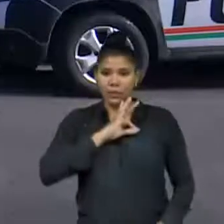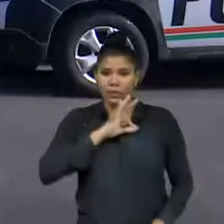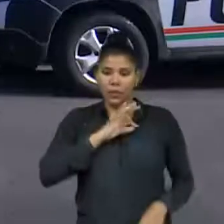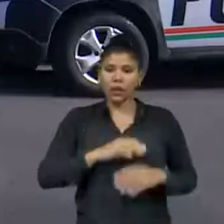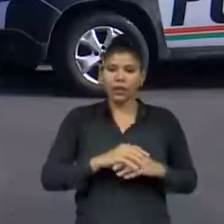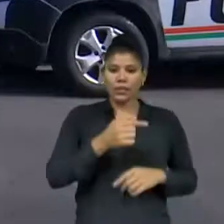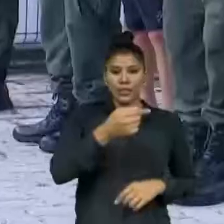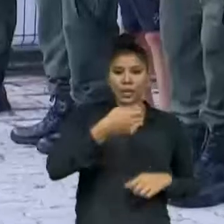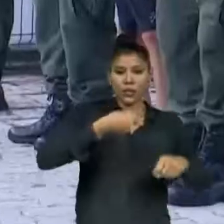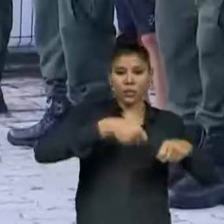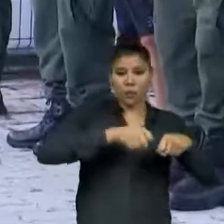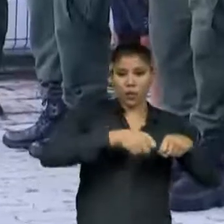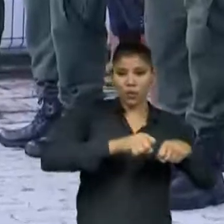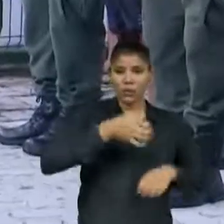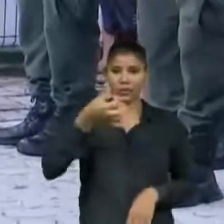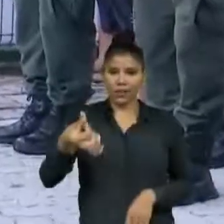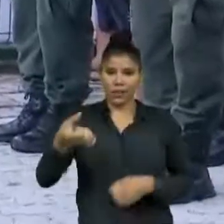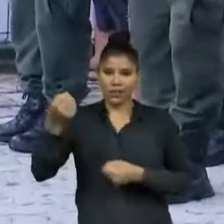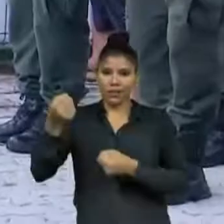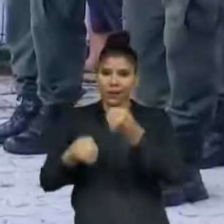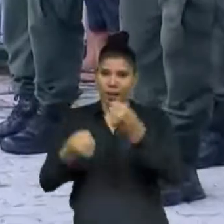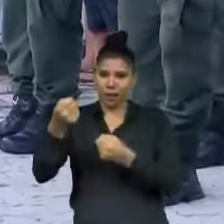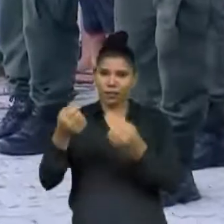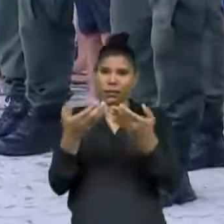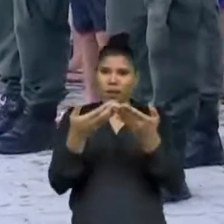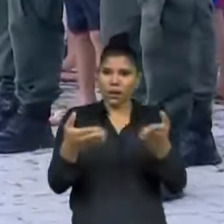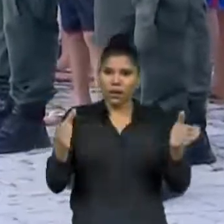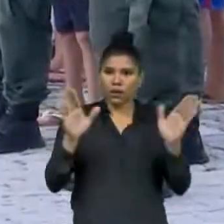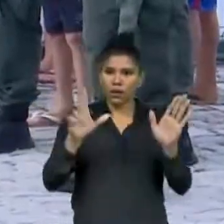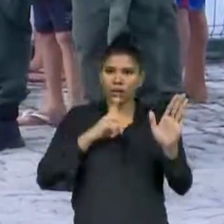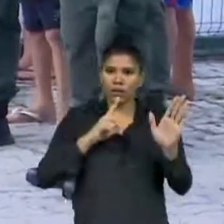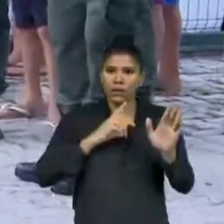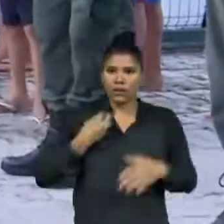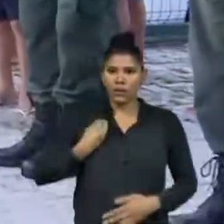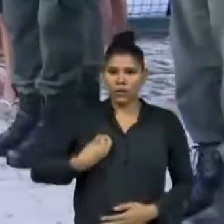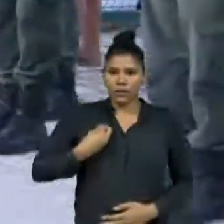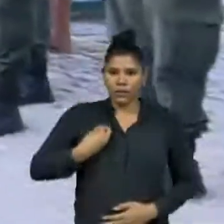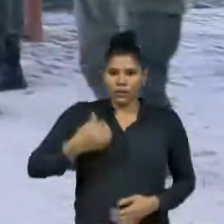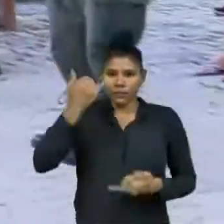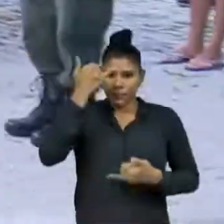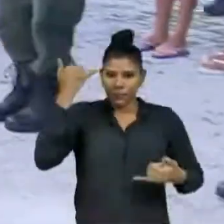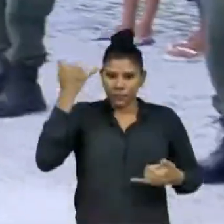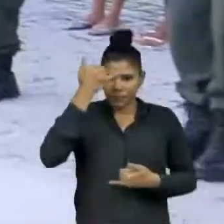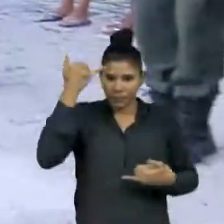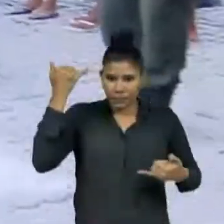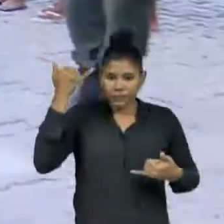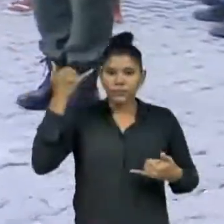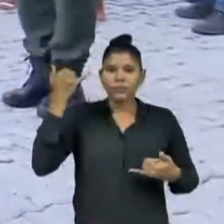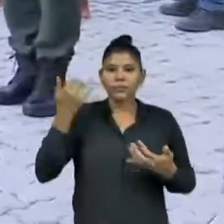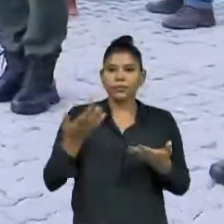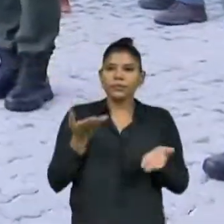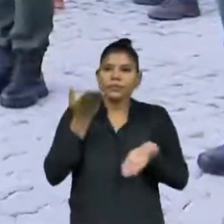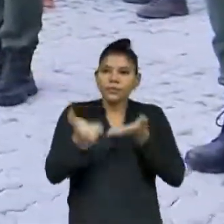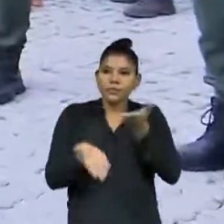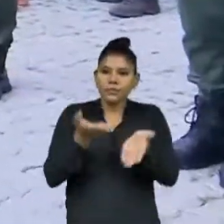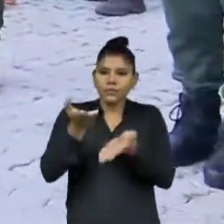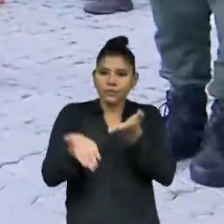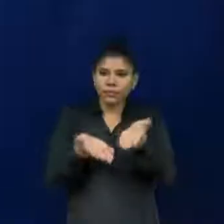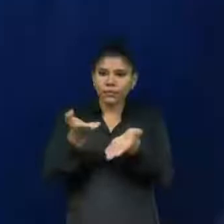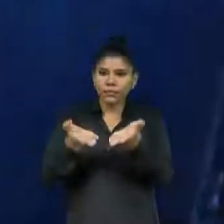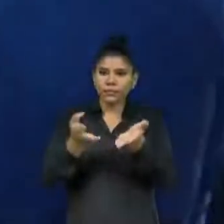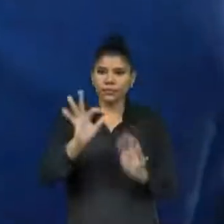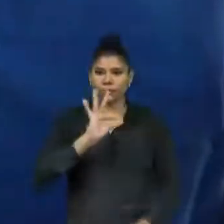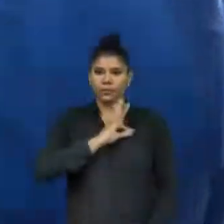6 viaturas. A inauguração contou com a presença da governadora Isolda Sela, que foi recebida pela tropa de policiais